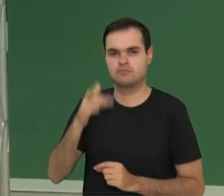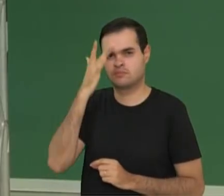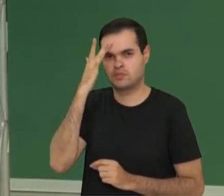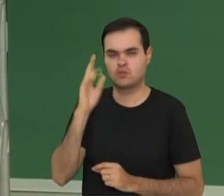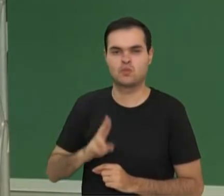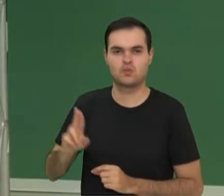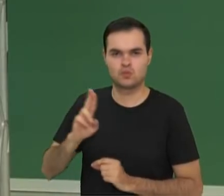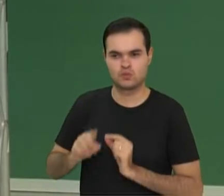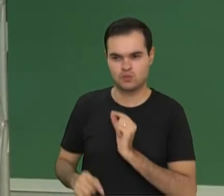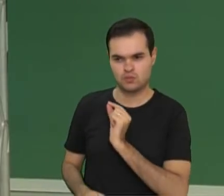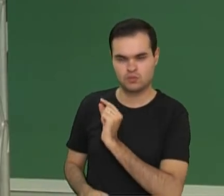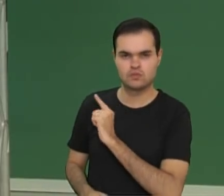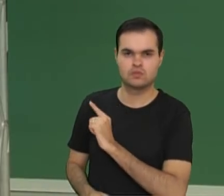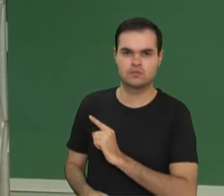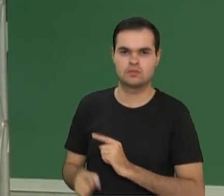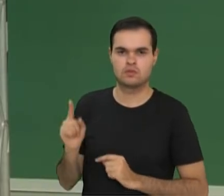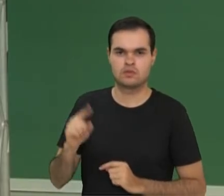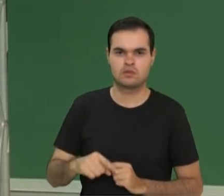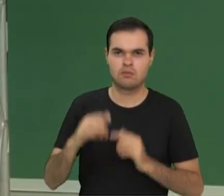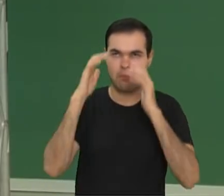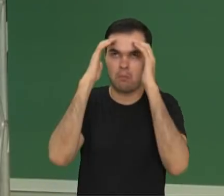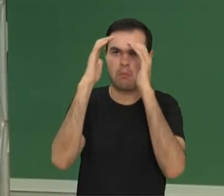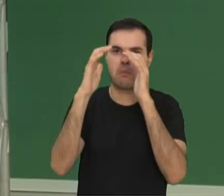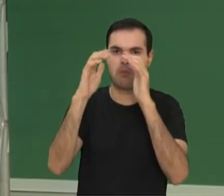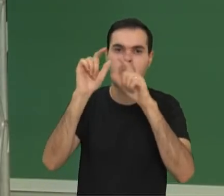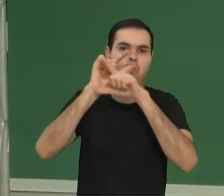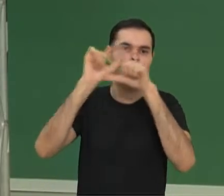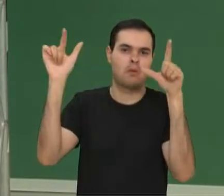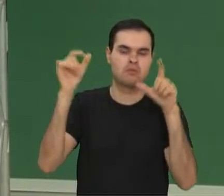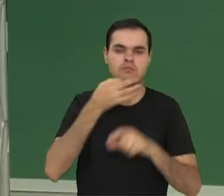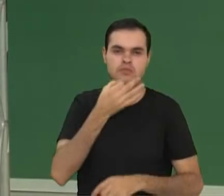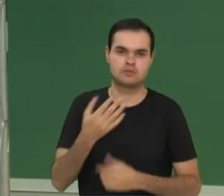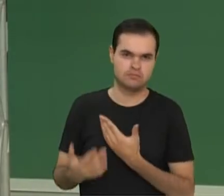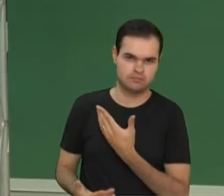fazem isso são sem cérebros, é a opinião dele, né?